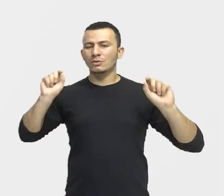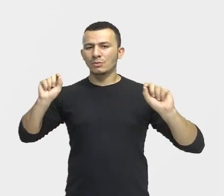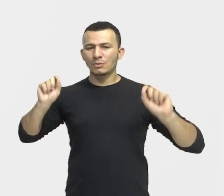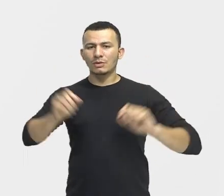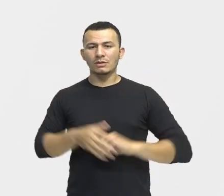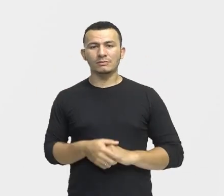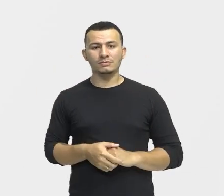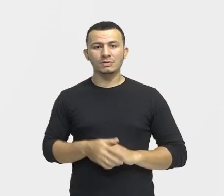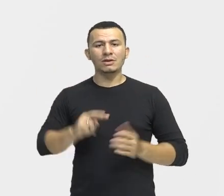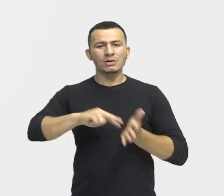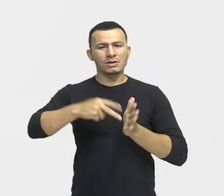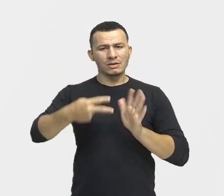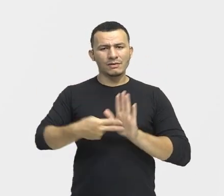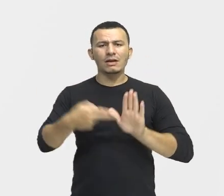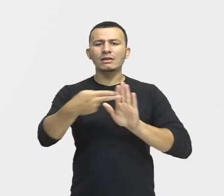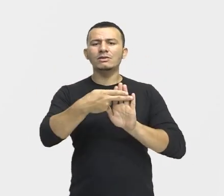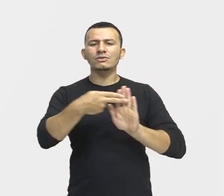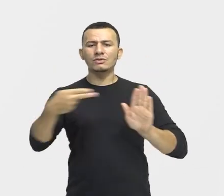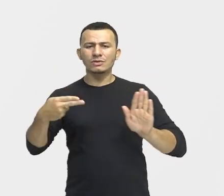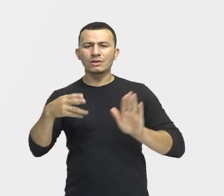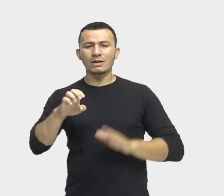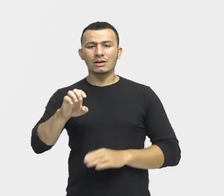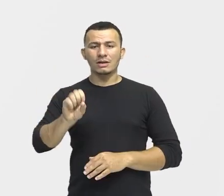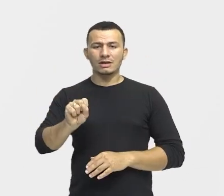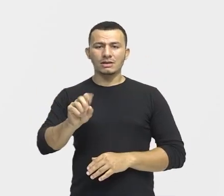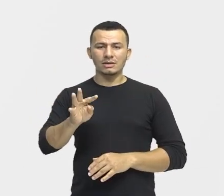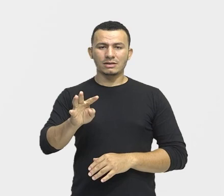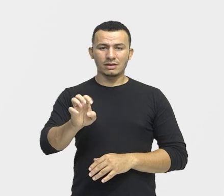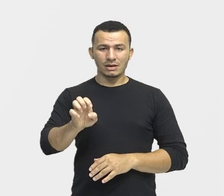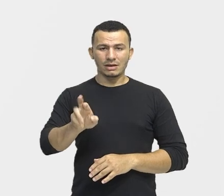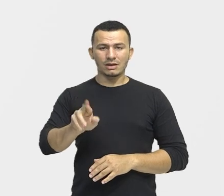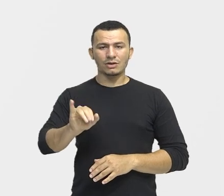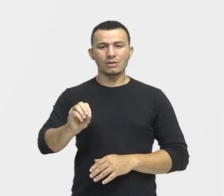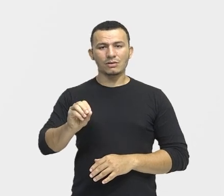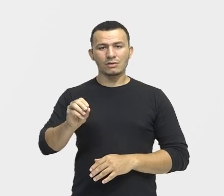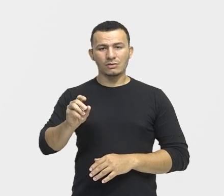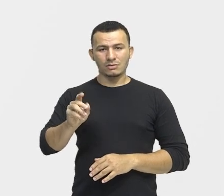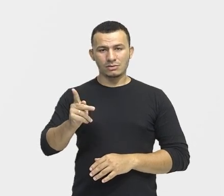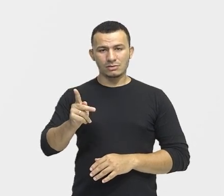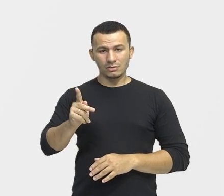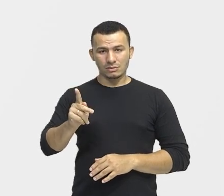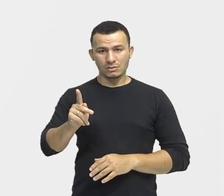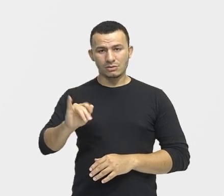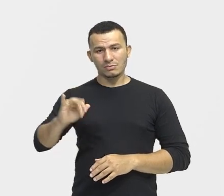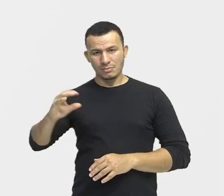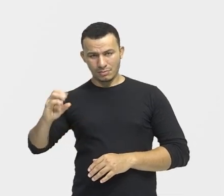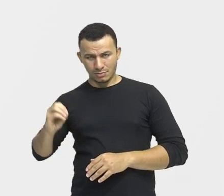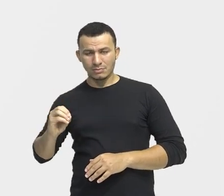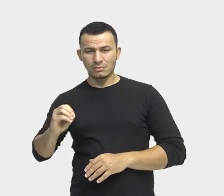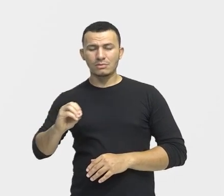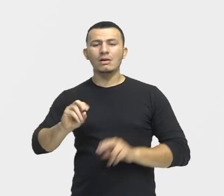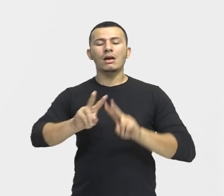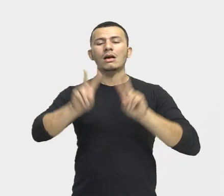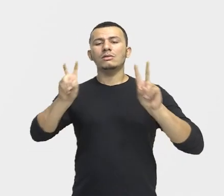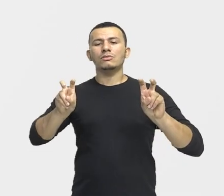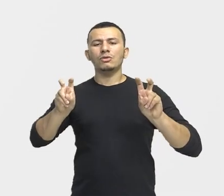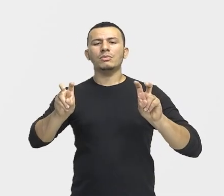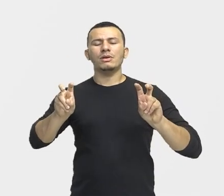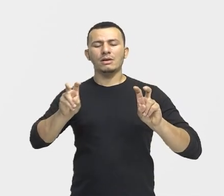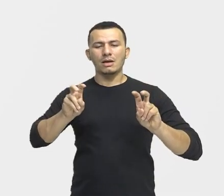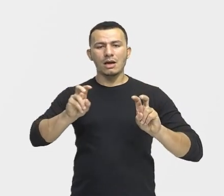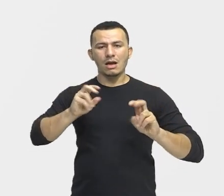o significado de estereótipo, que influencia muito aí essa questão do transtorno dismórfico